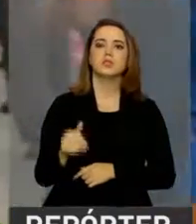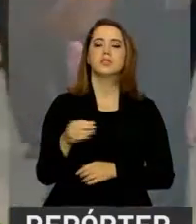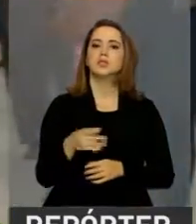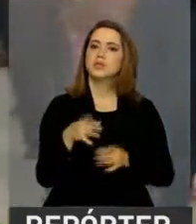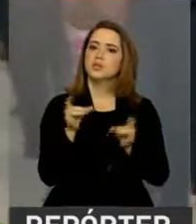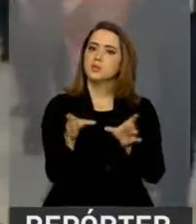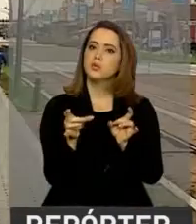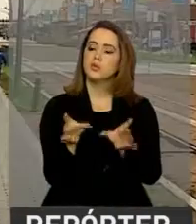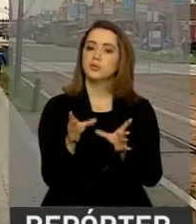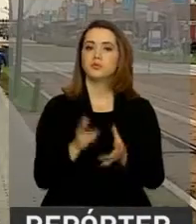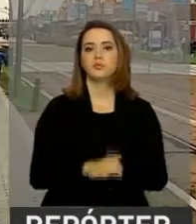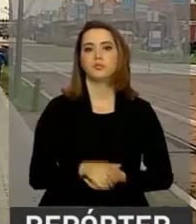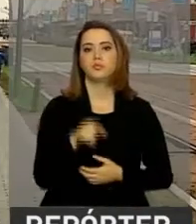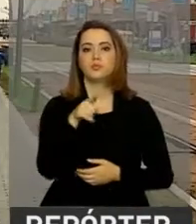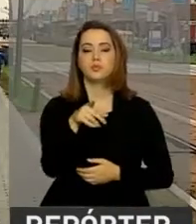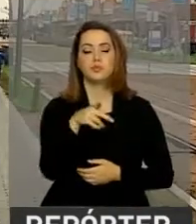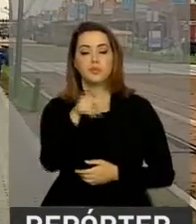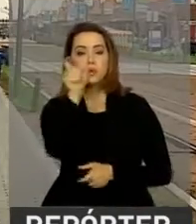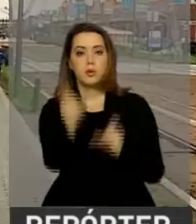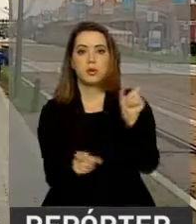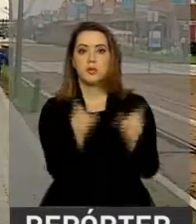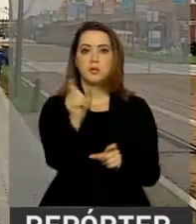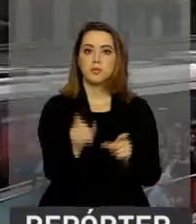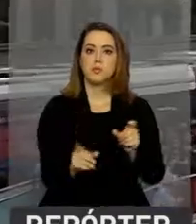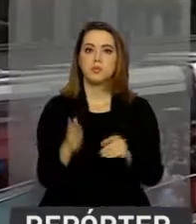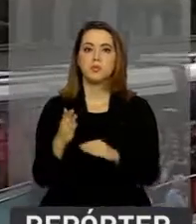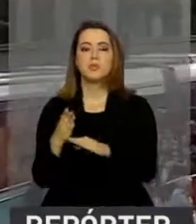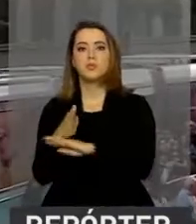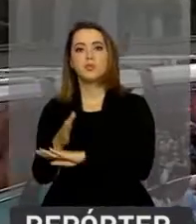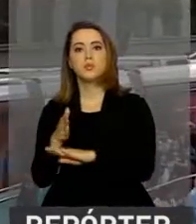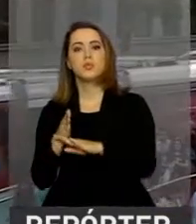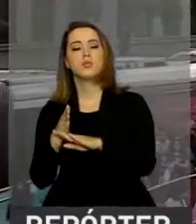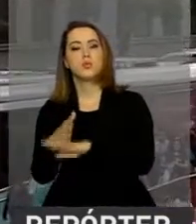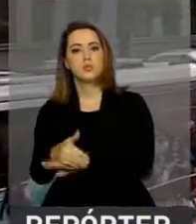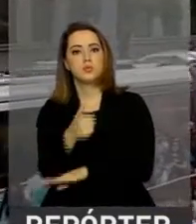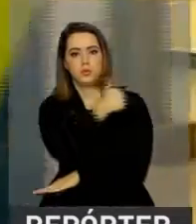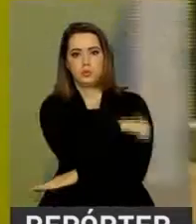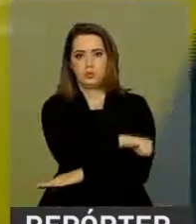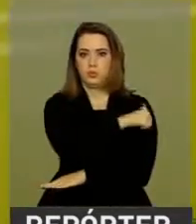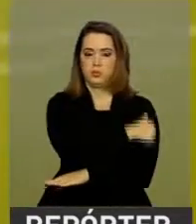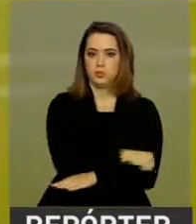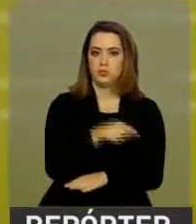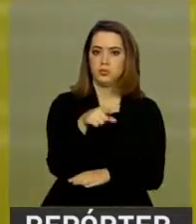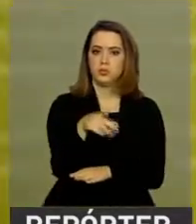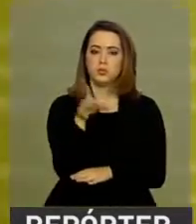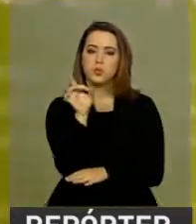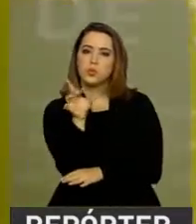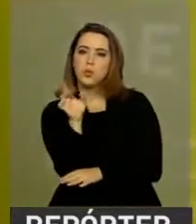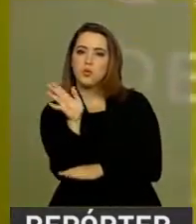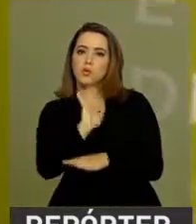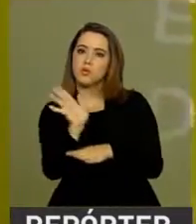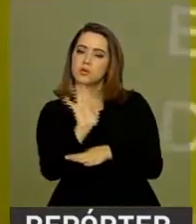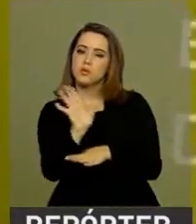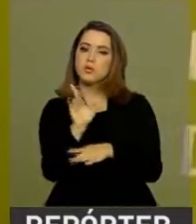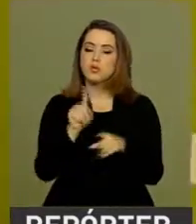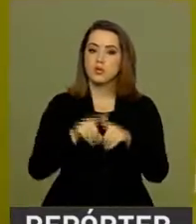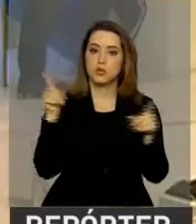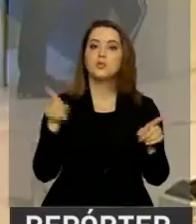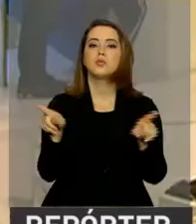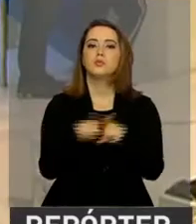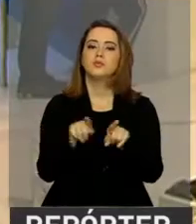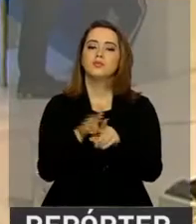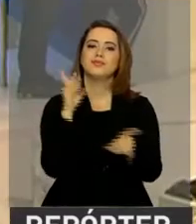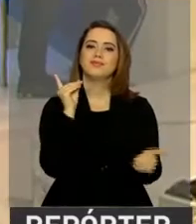Quem passar pelos armazéns, localizados na Praça Mauá, no centro do Rio, não vai só assistir, mas também